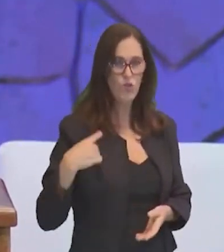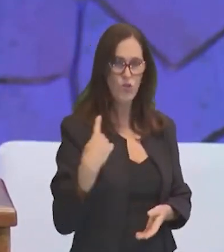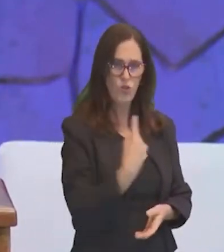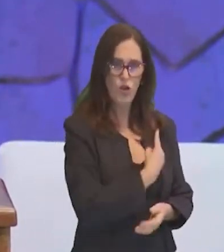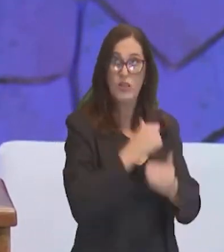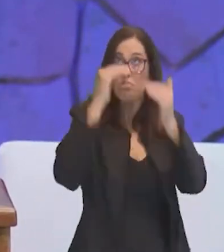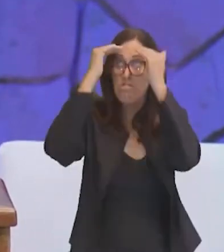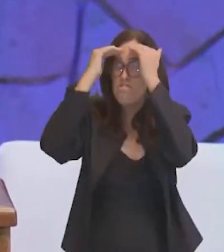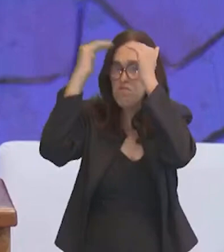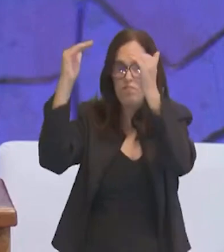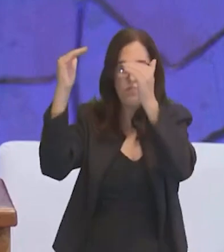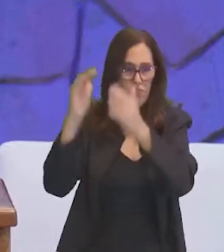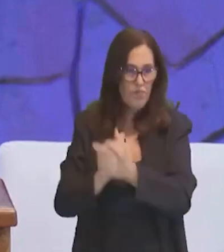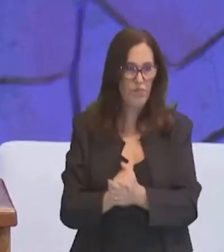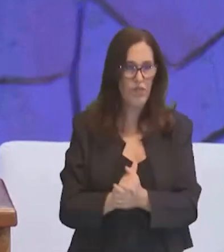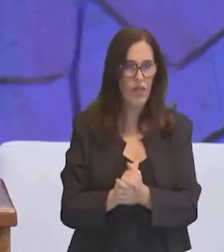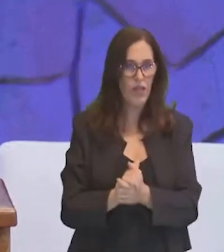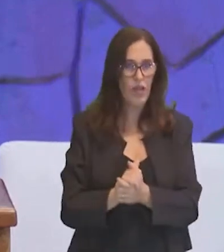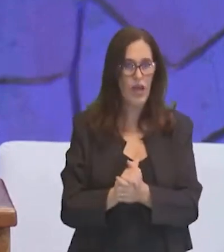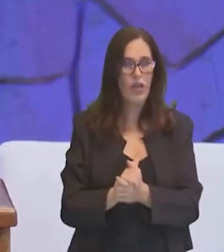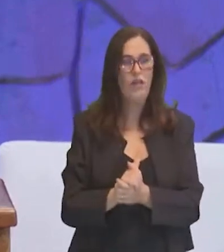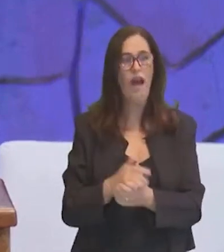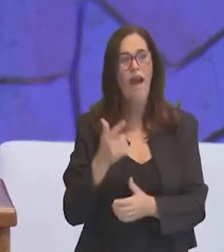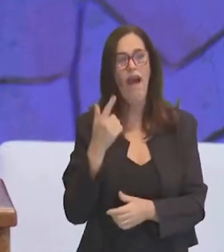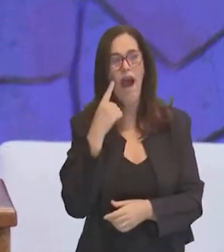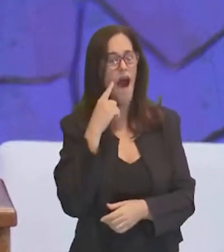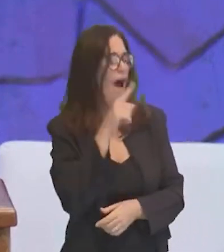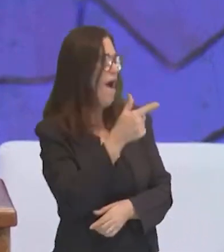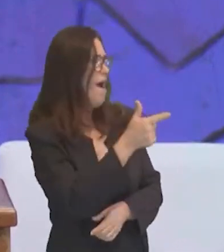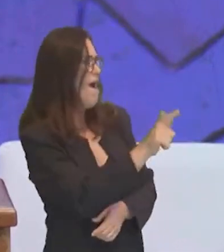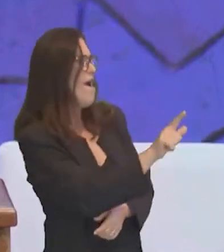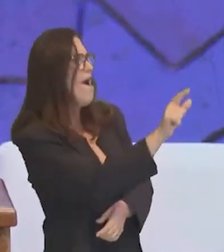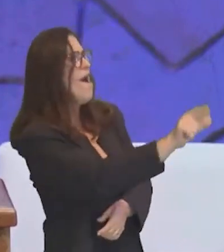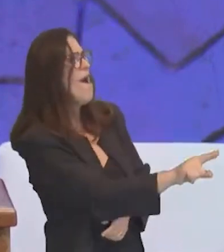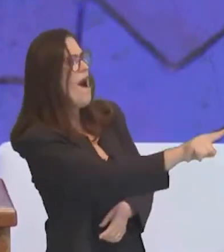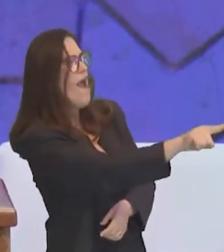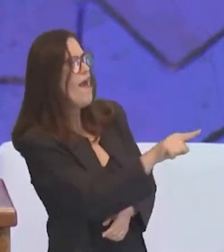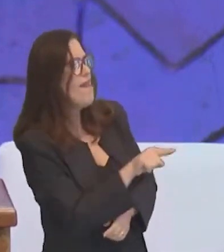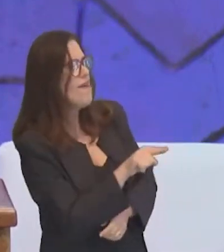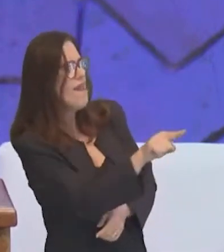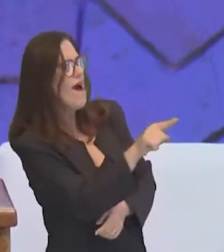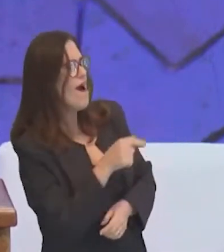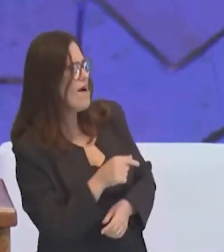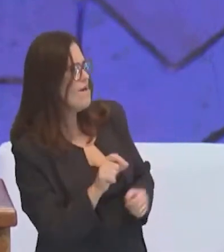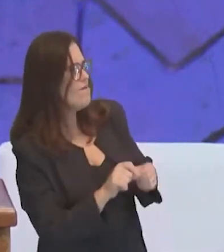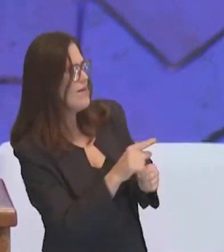E não é sobre os outros, não é sobre o incrédulo